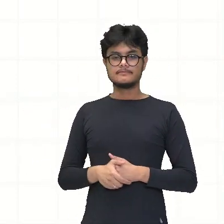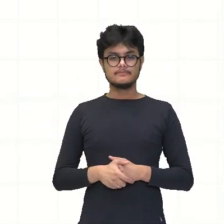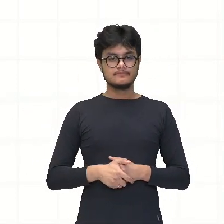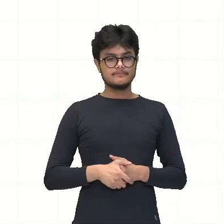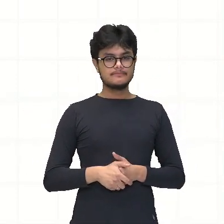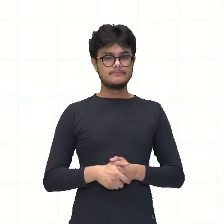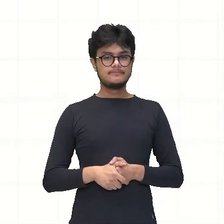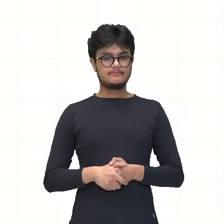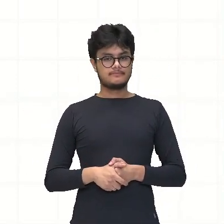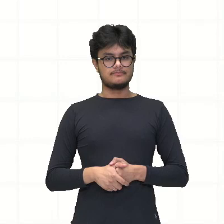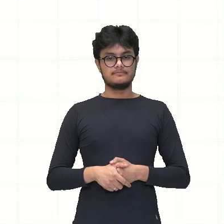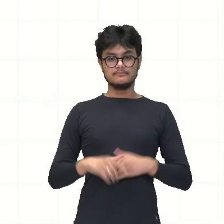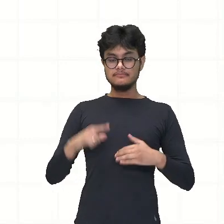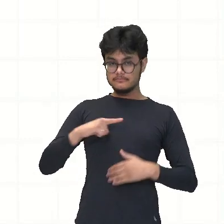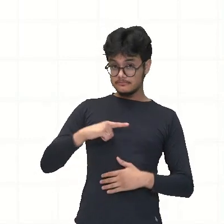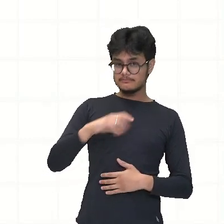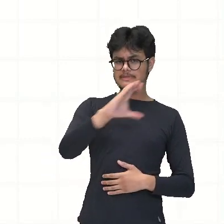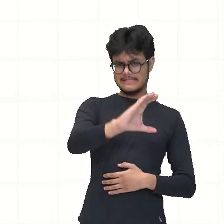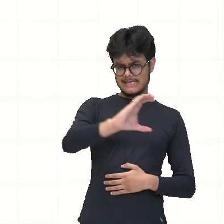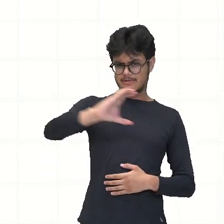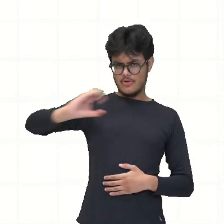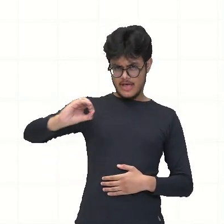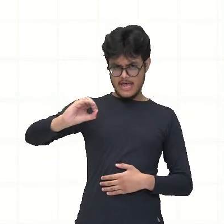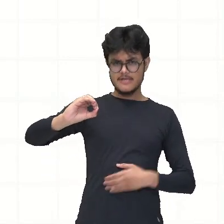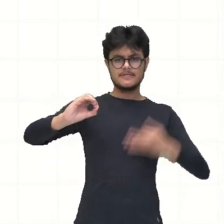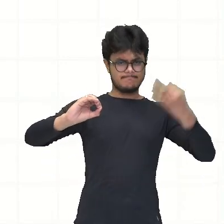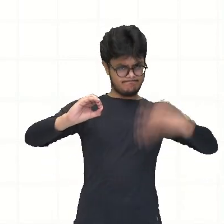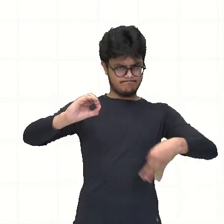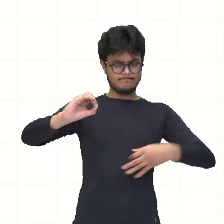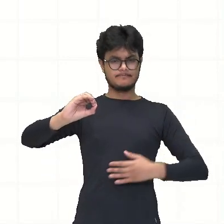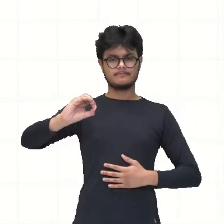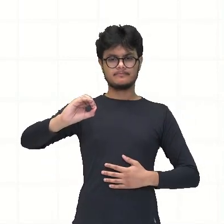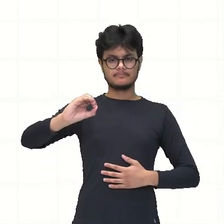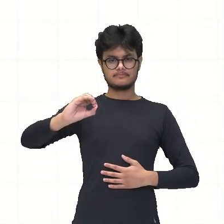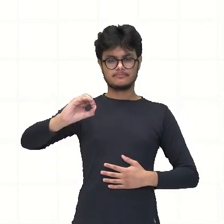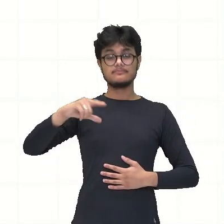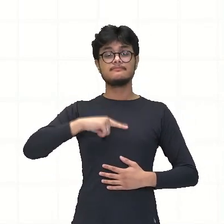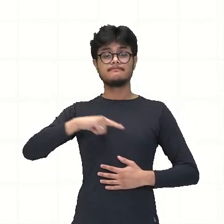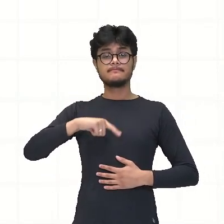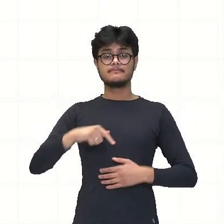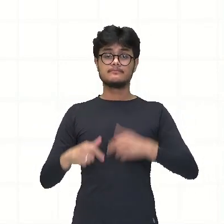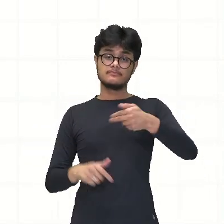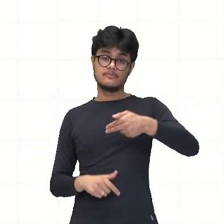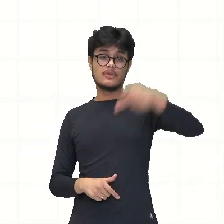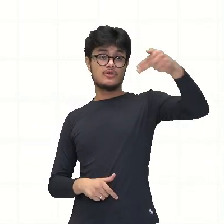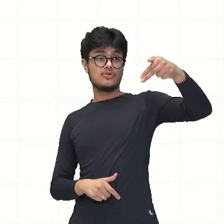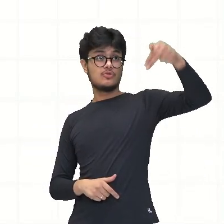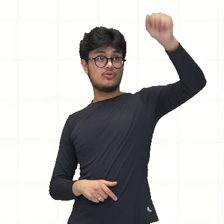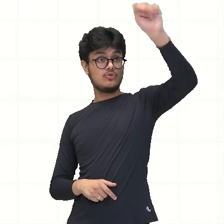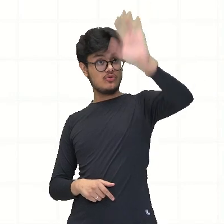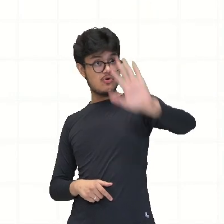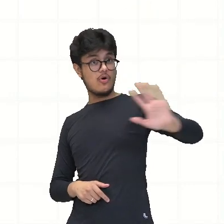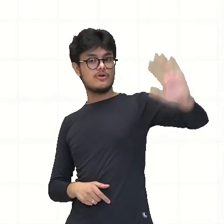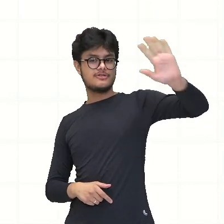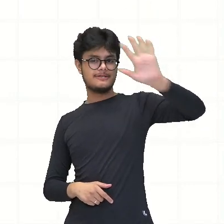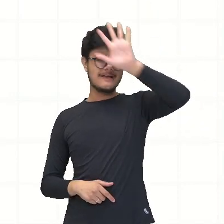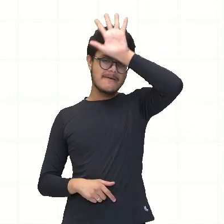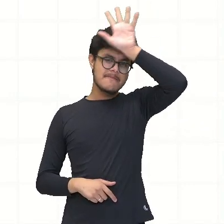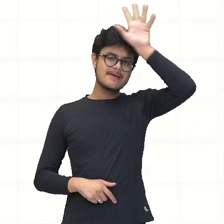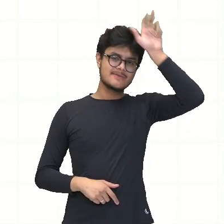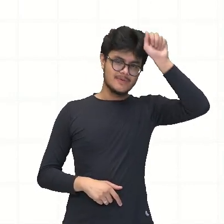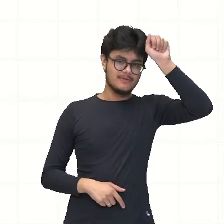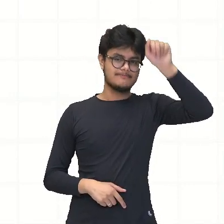aqui centro-oeste, né, a chegada dessas setinhas, e aqui para a Amazônia, para a região norte ou para a